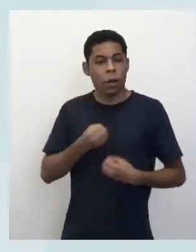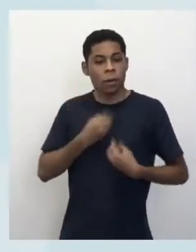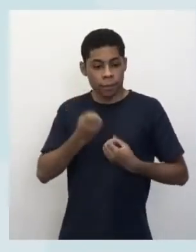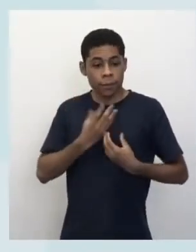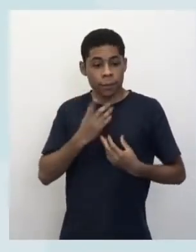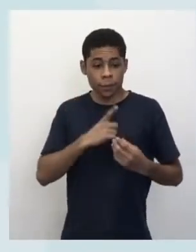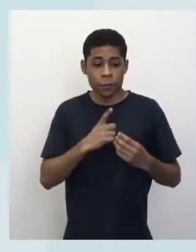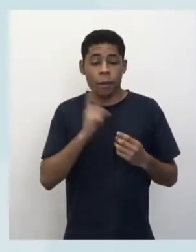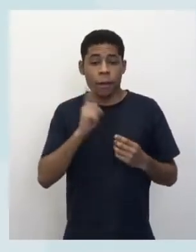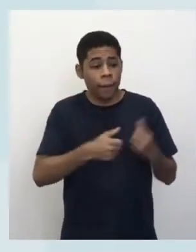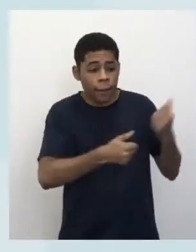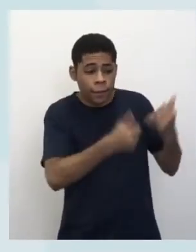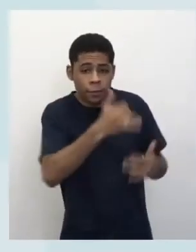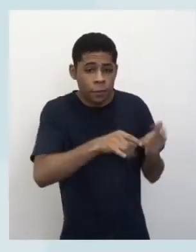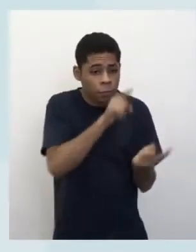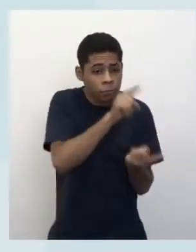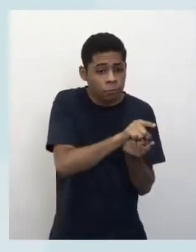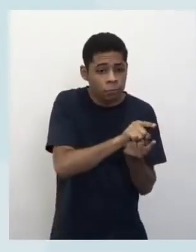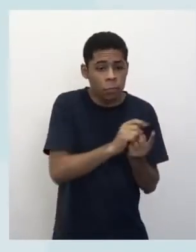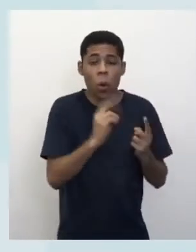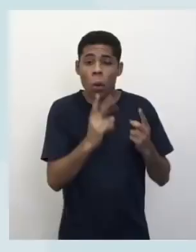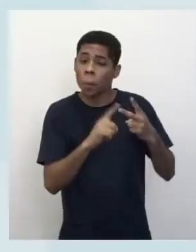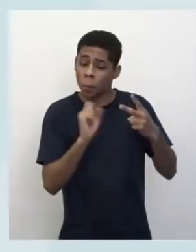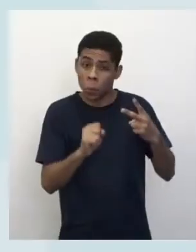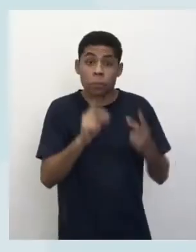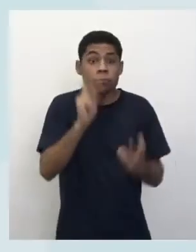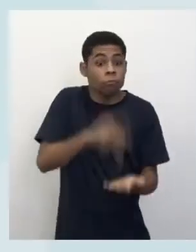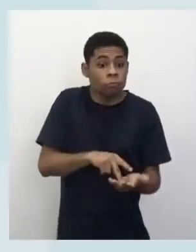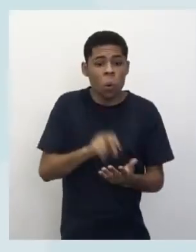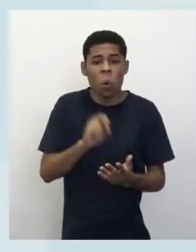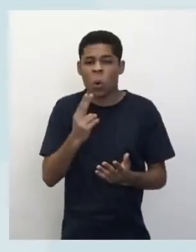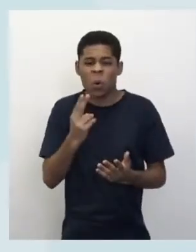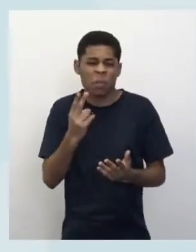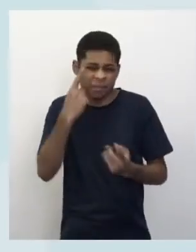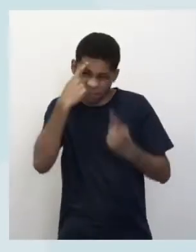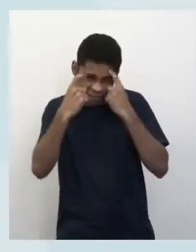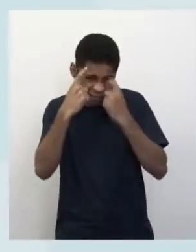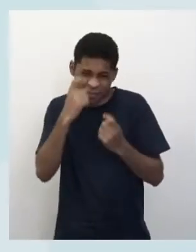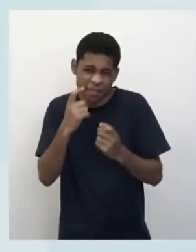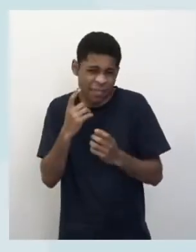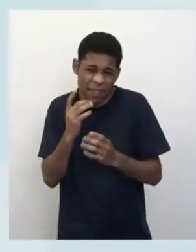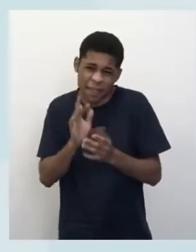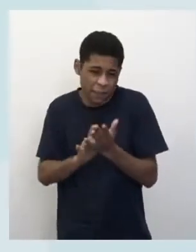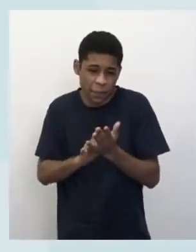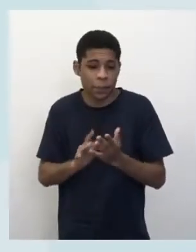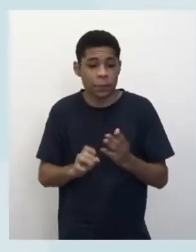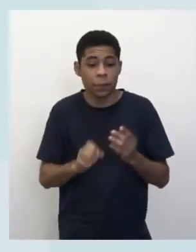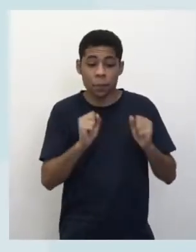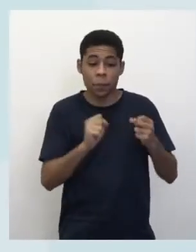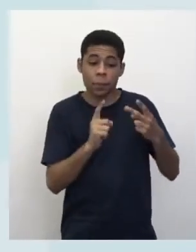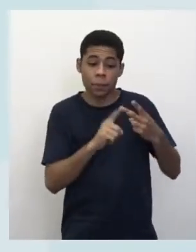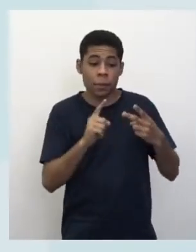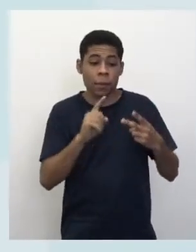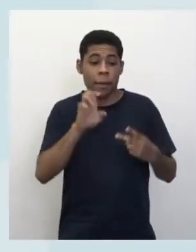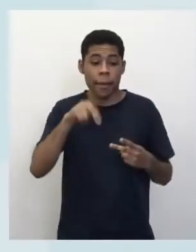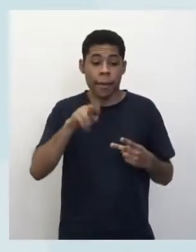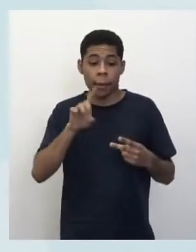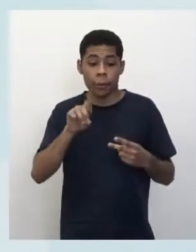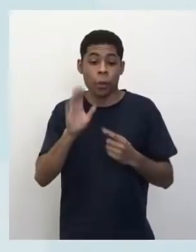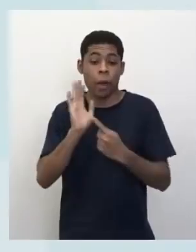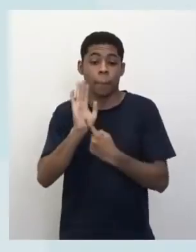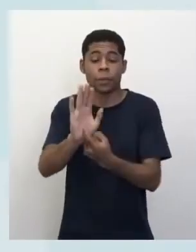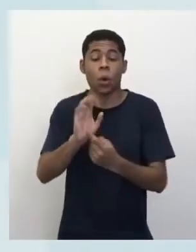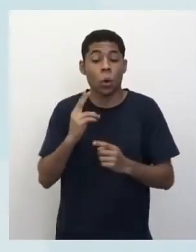conto pode ser real ou fictício. Ele apresenta enredo, né, apresentação, desenvolvimento, clímax e desfecho,